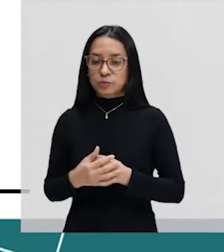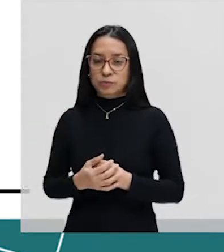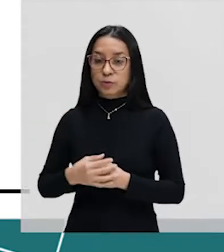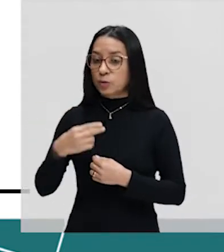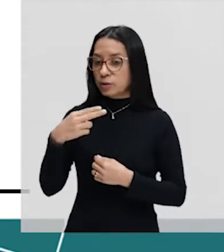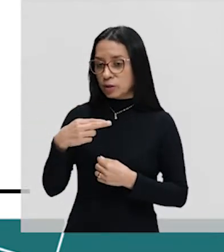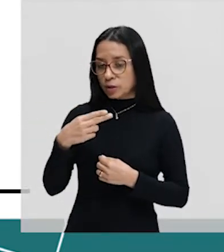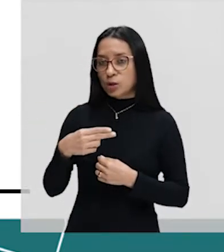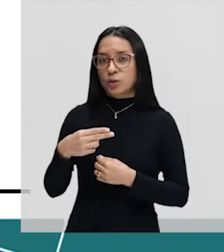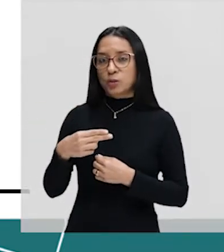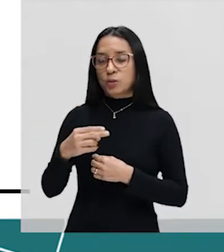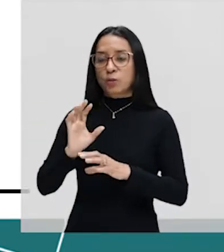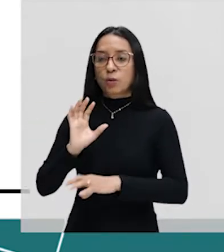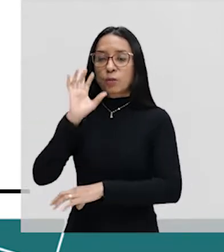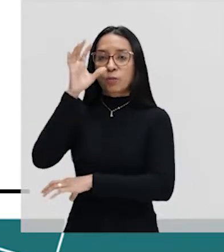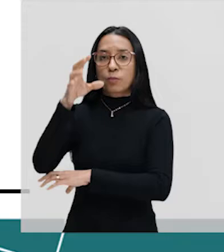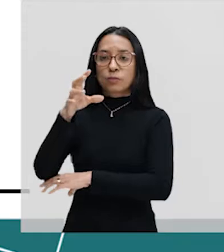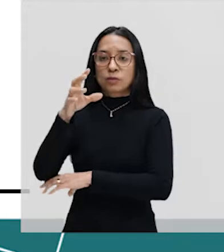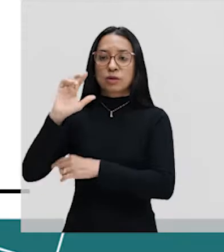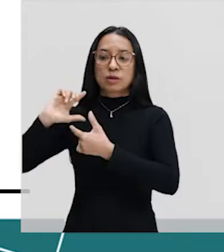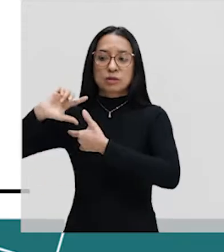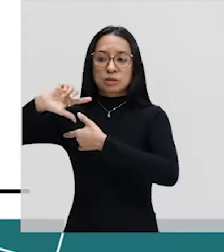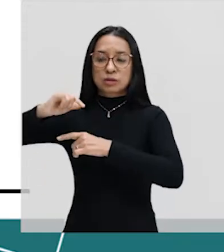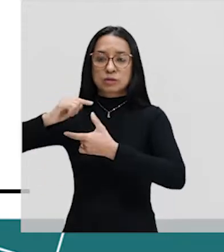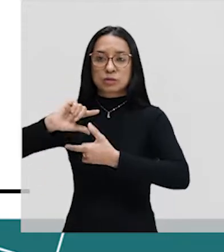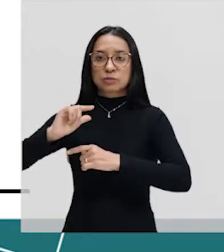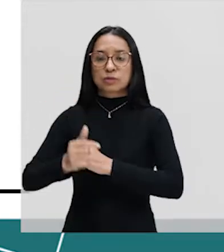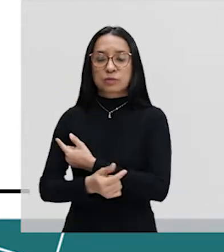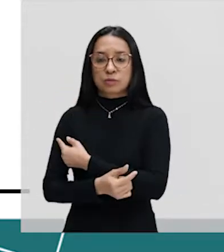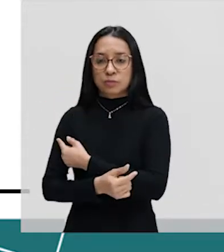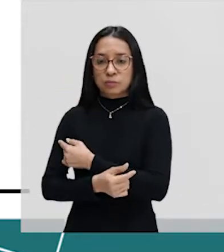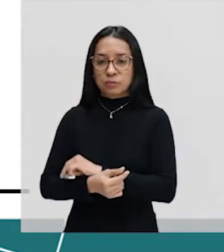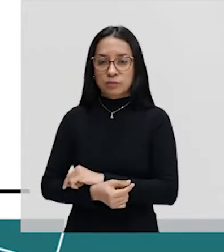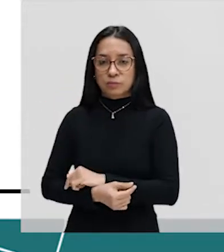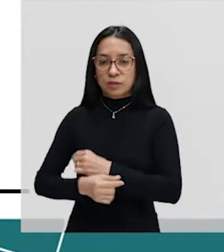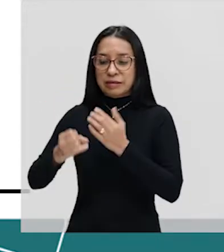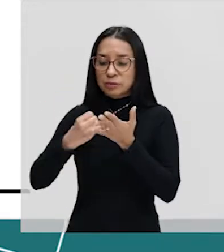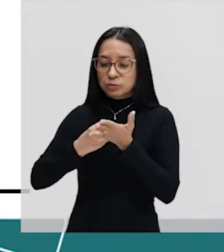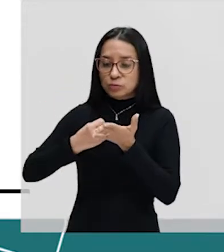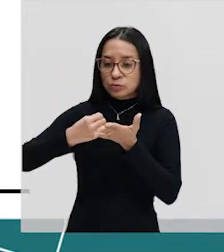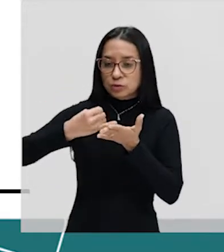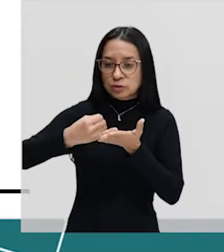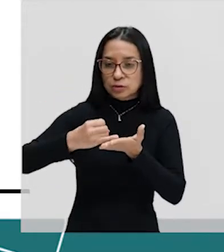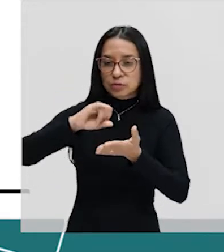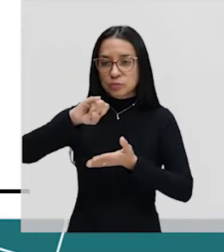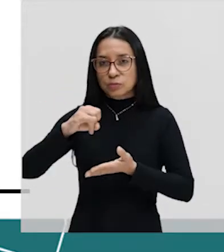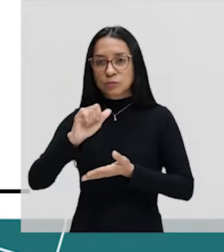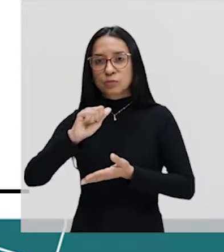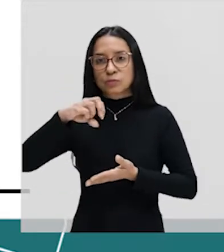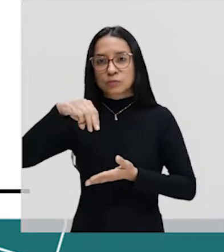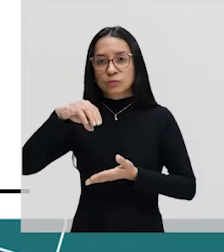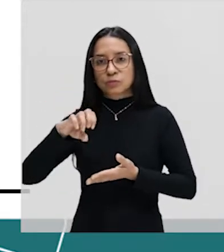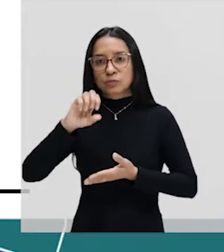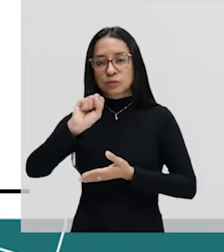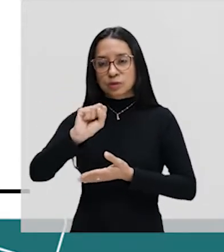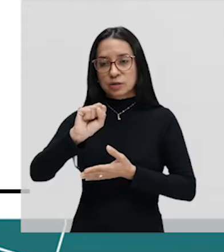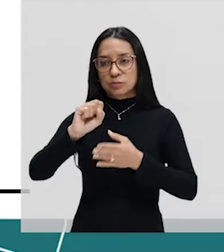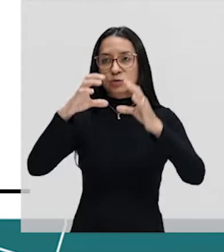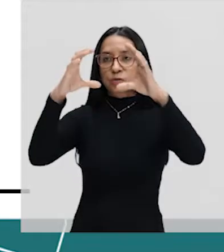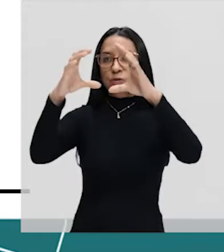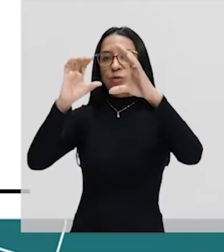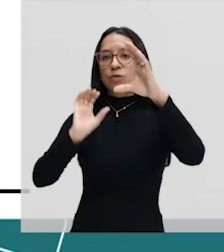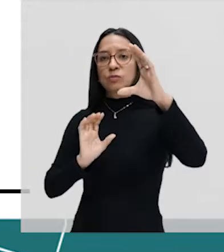basquete convencional. O basquete, desde o início, quando James Naismith colocou um cesto